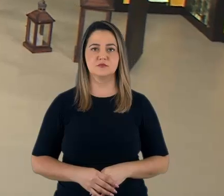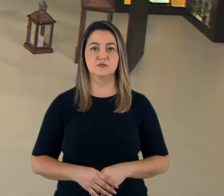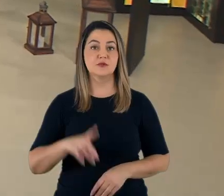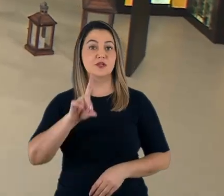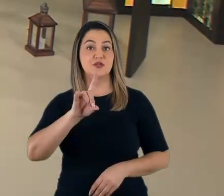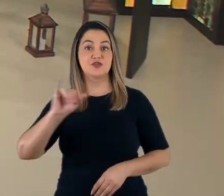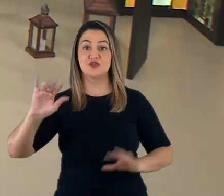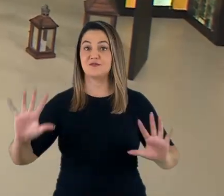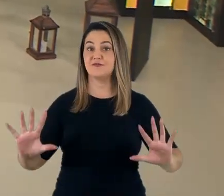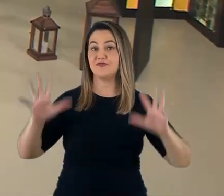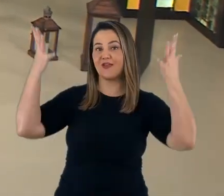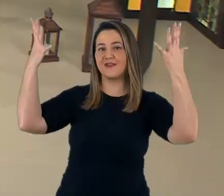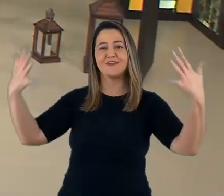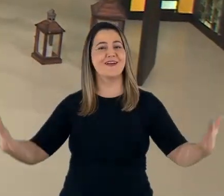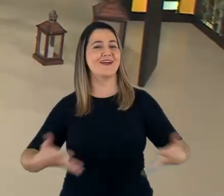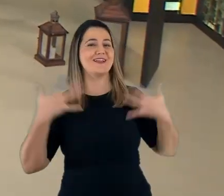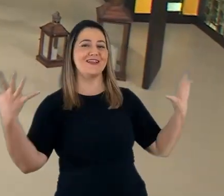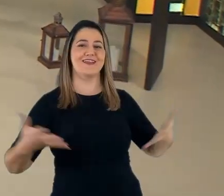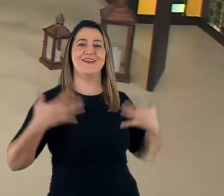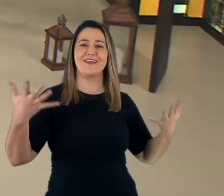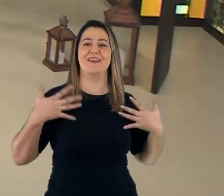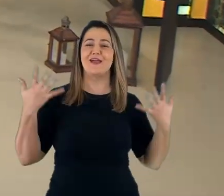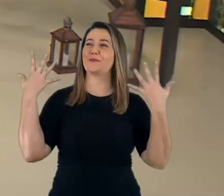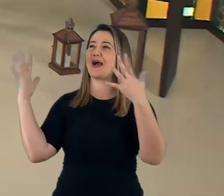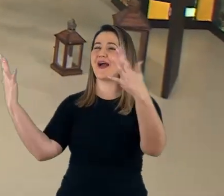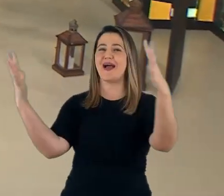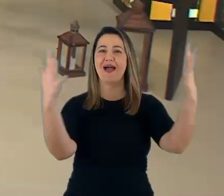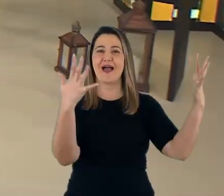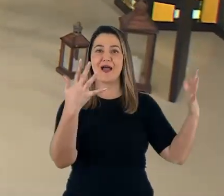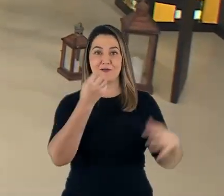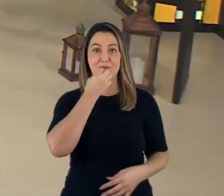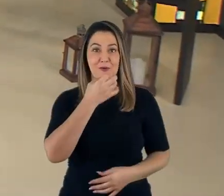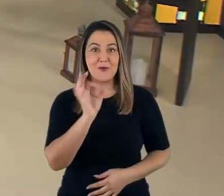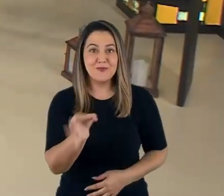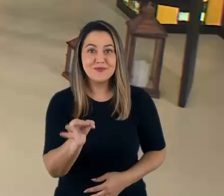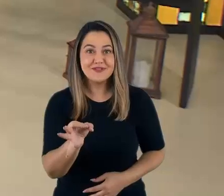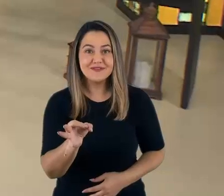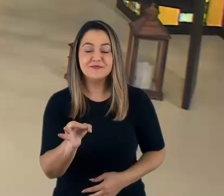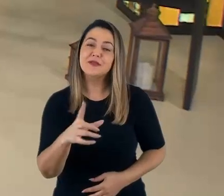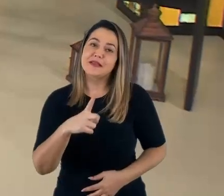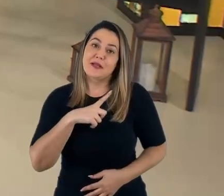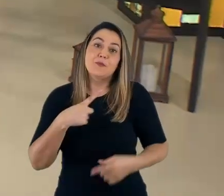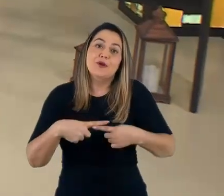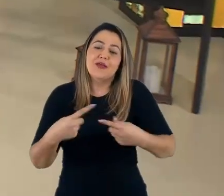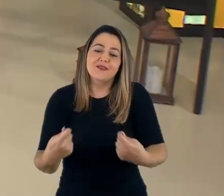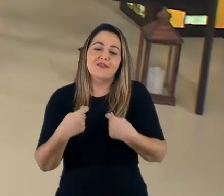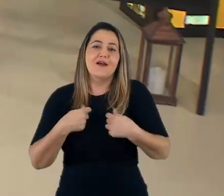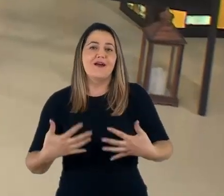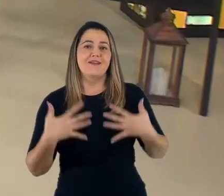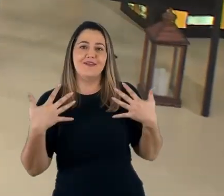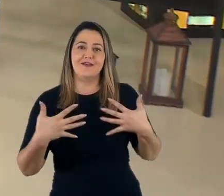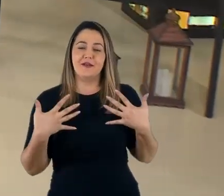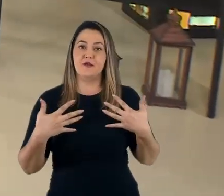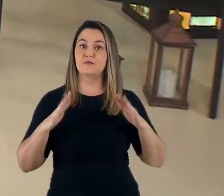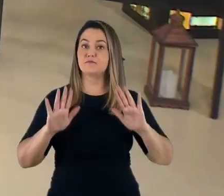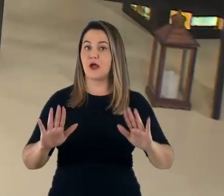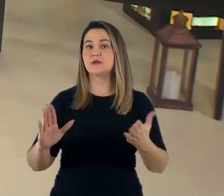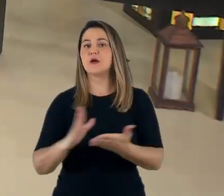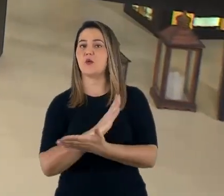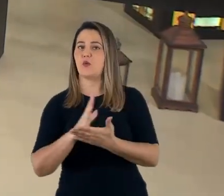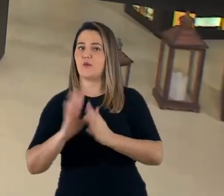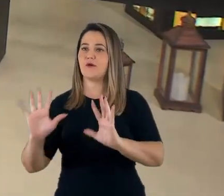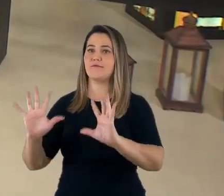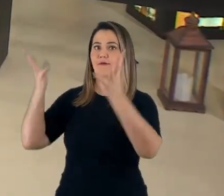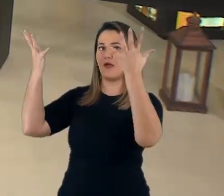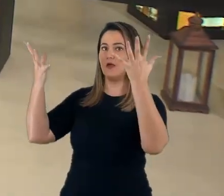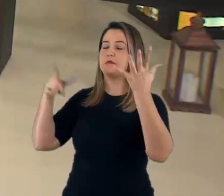Dia de festa, de alegria, de comemoração. Como é bom, não é mesmo, ter um motivo para festejar. Porém, há certas festas